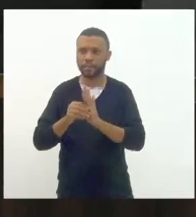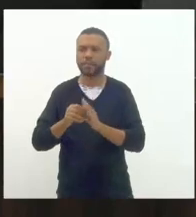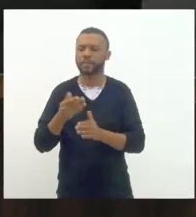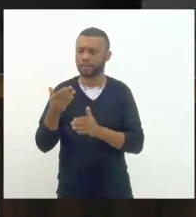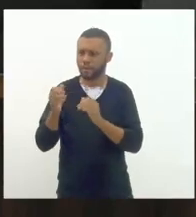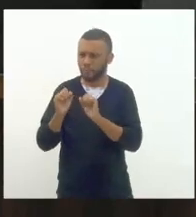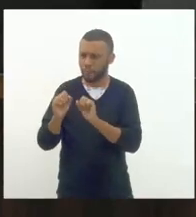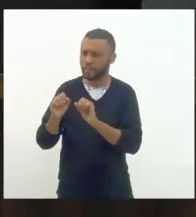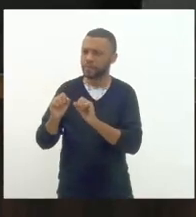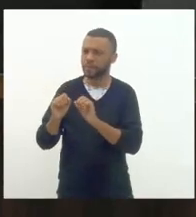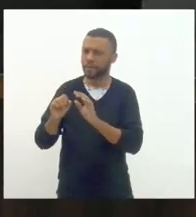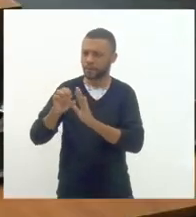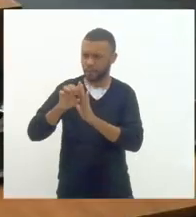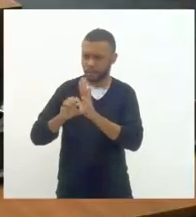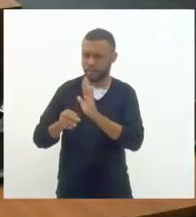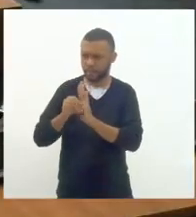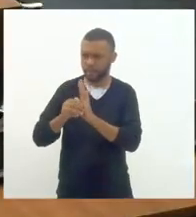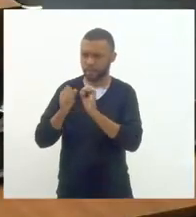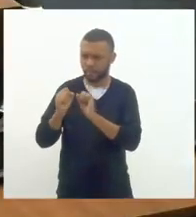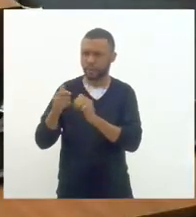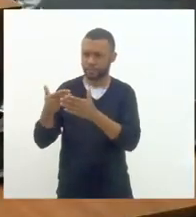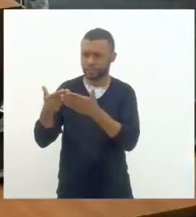Excelência pode mandar a emenda?